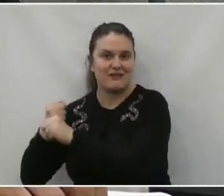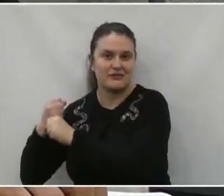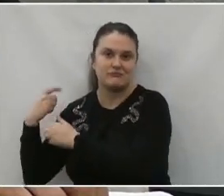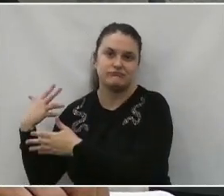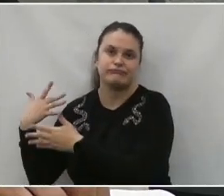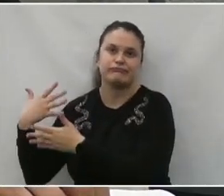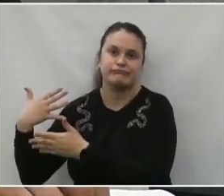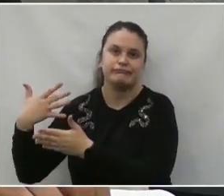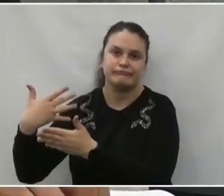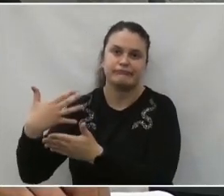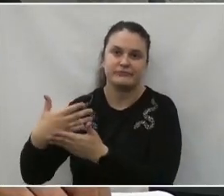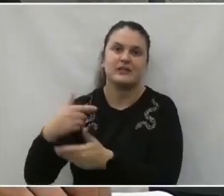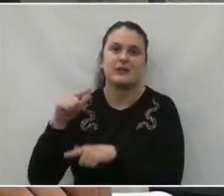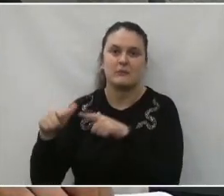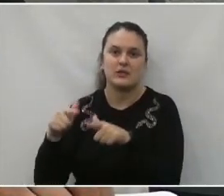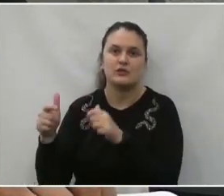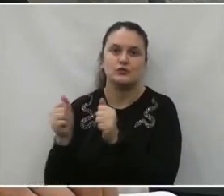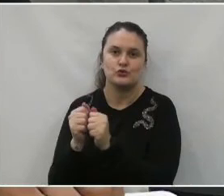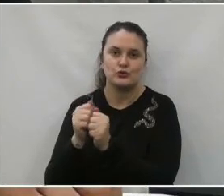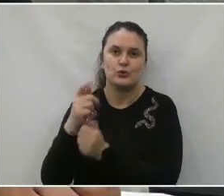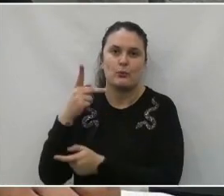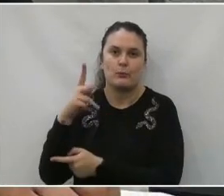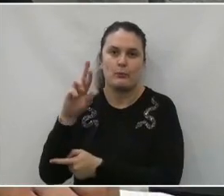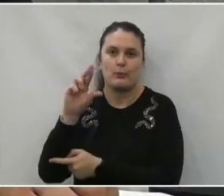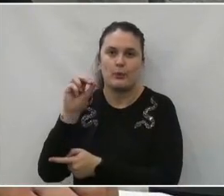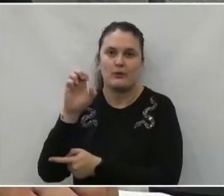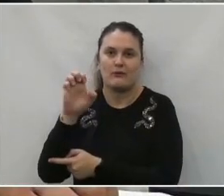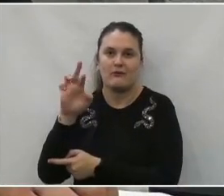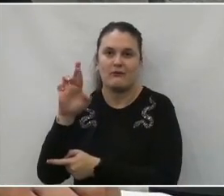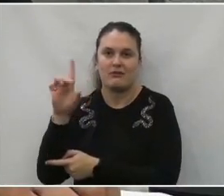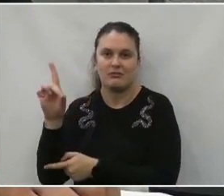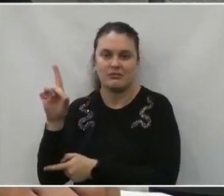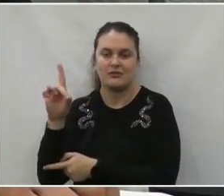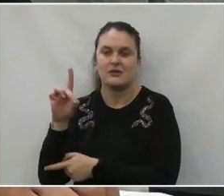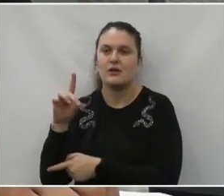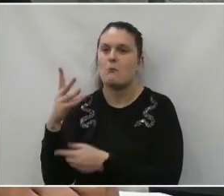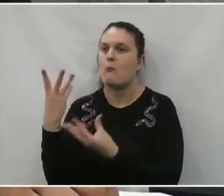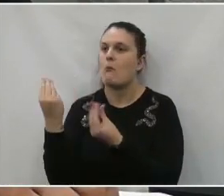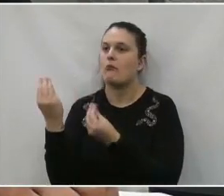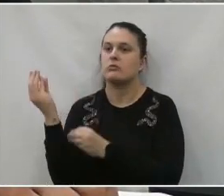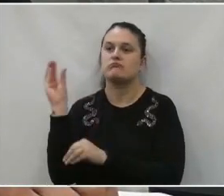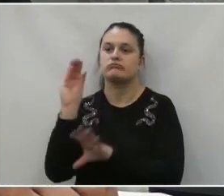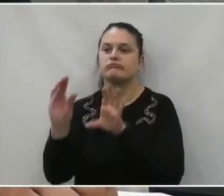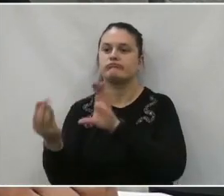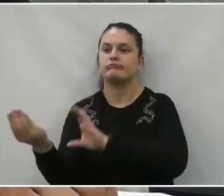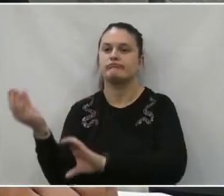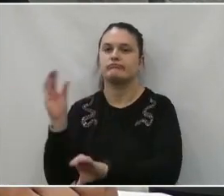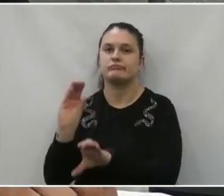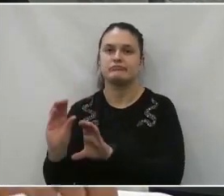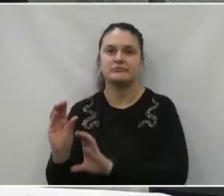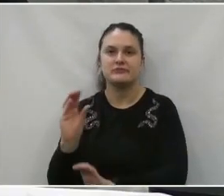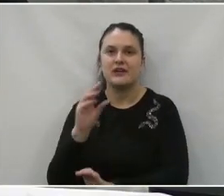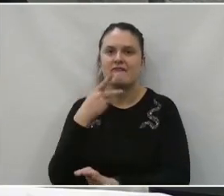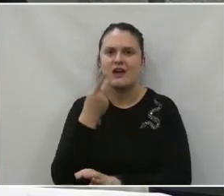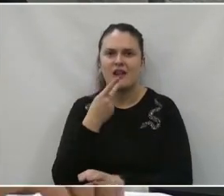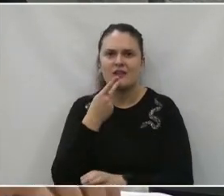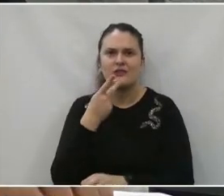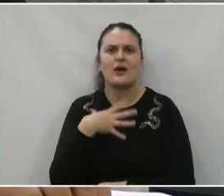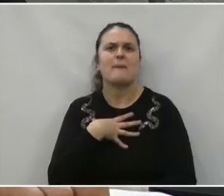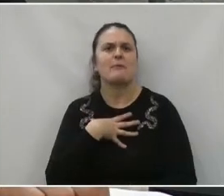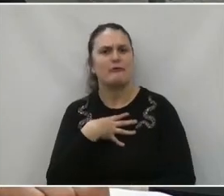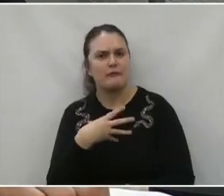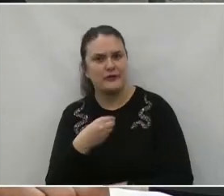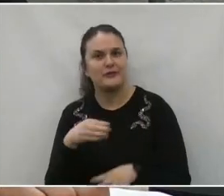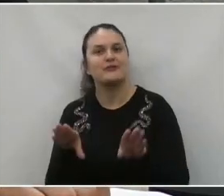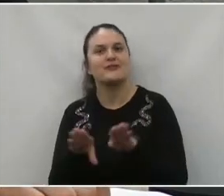estivemos também junto ao programa ProERD, e nós tivemos muita gente falando que hoje os seus filhos